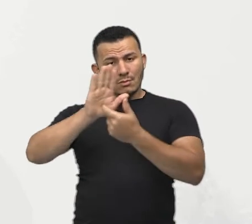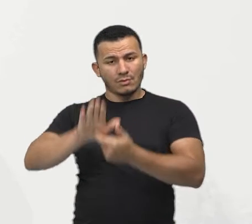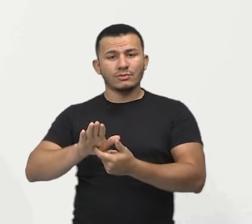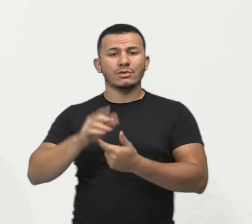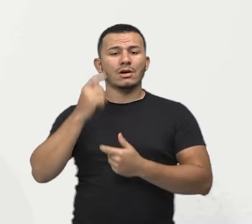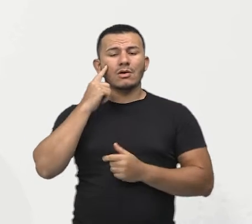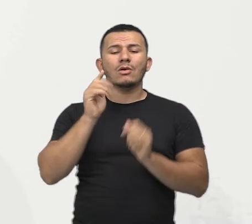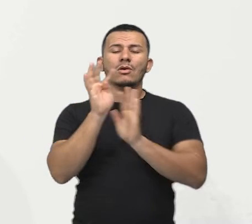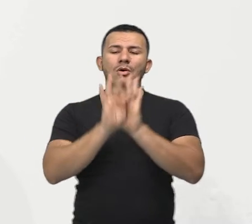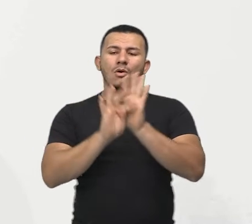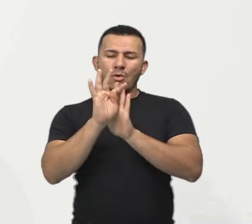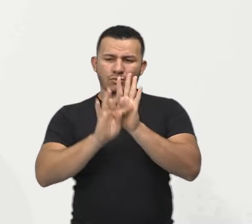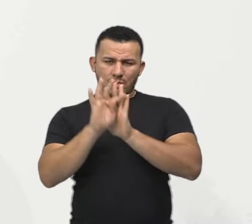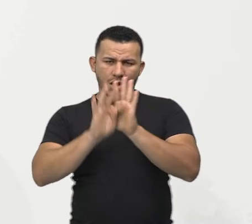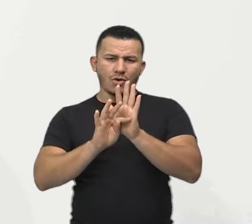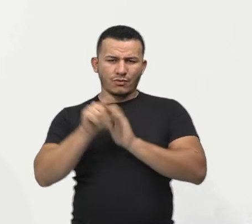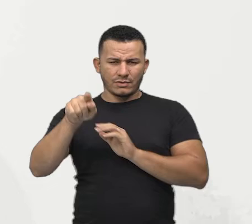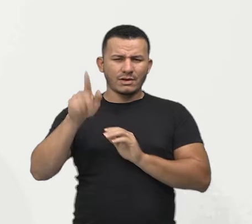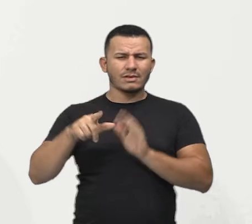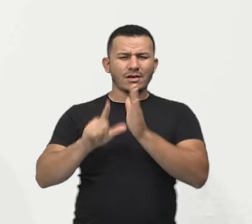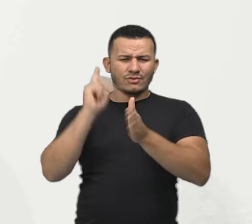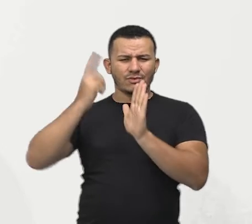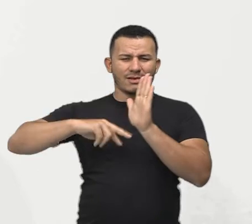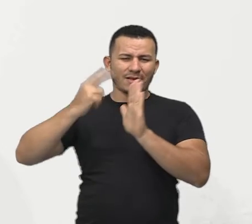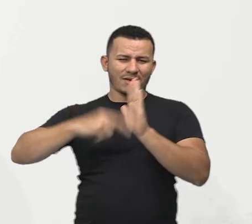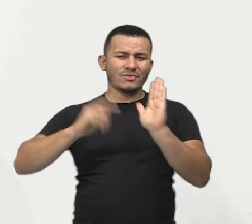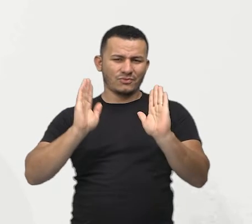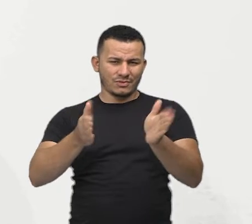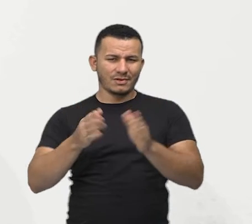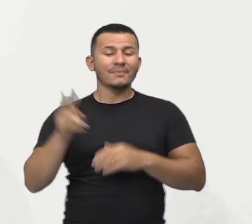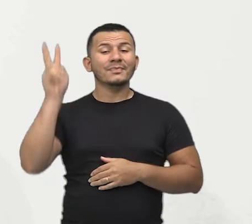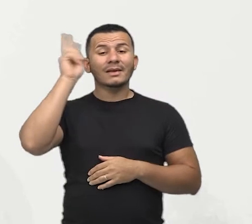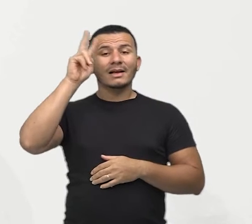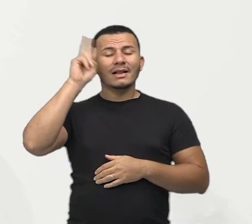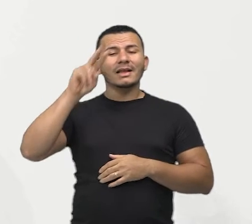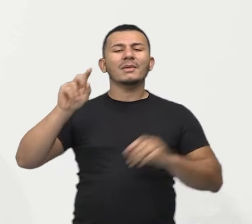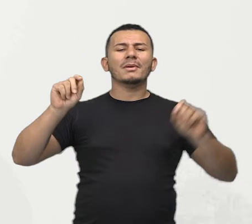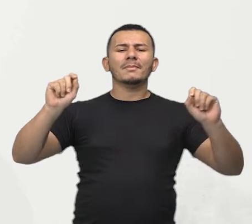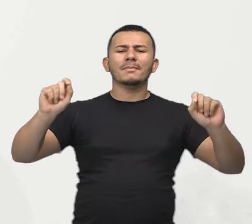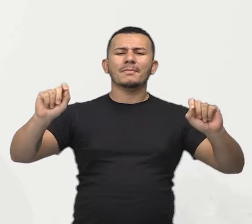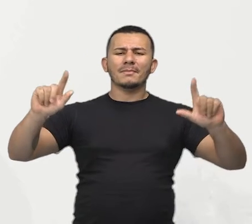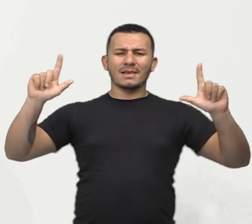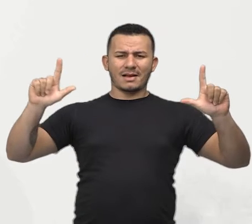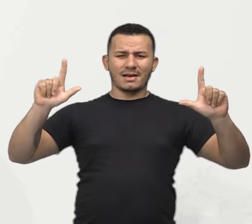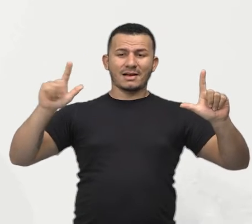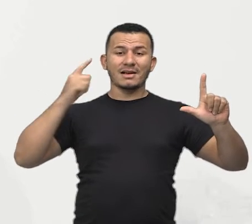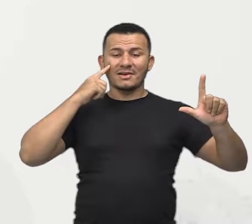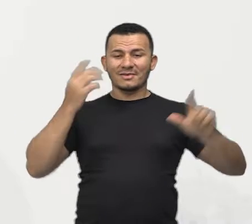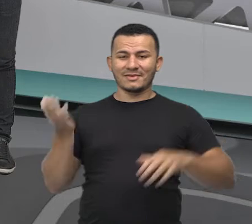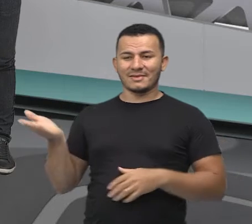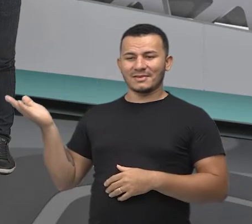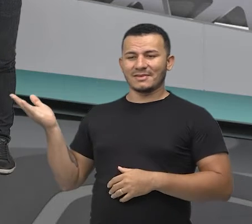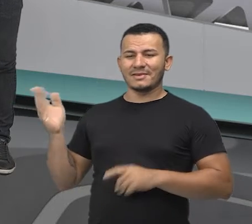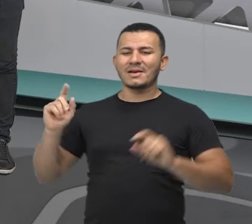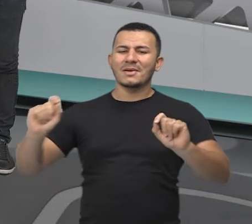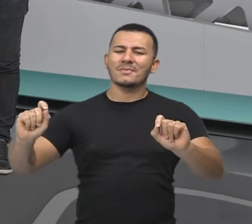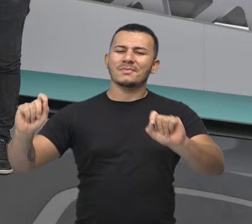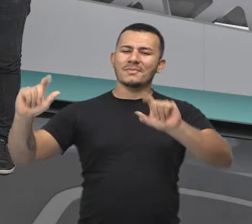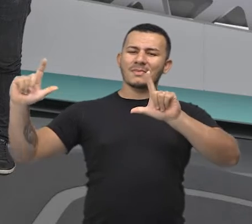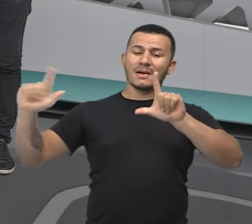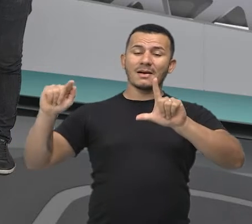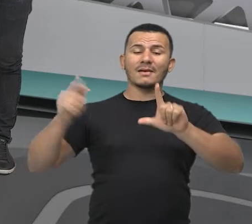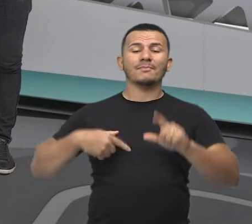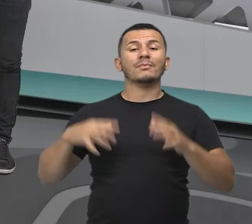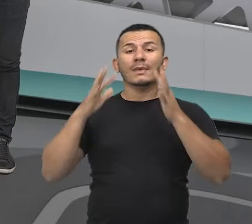recuperar mais uma vez o texto que nós já analisamos no início. Então, lembram da nossa placa? Observem aqui comigo.